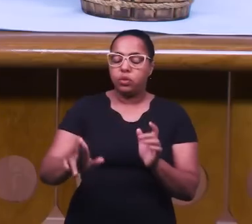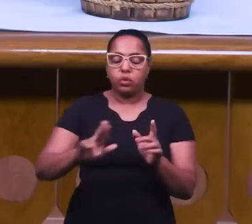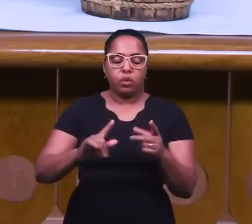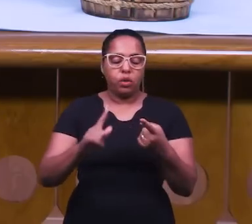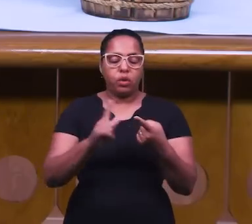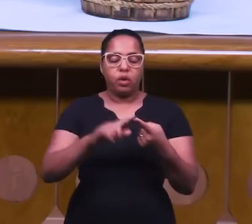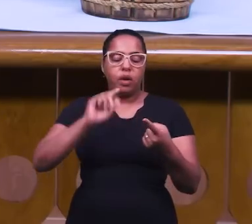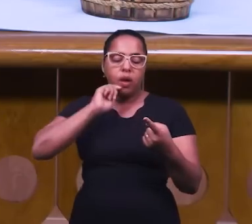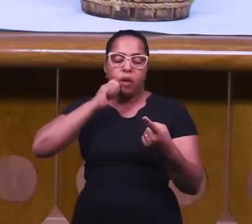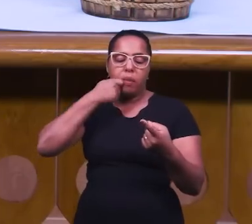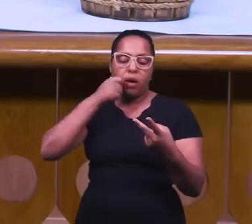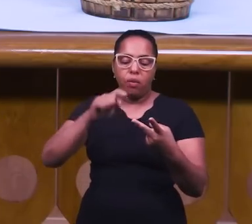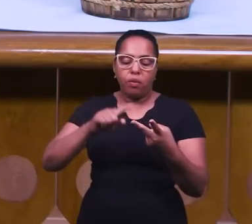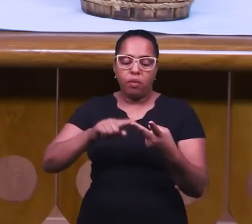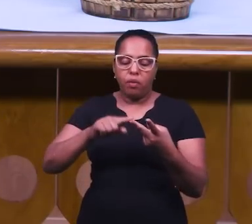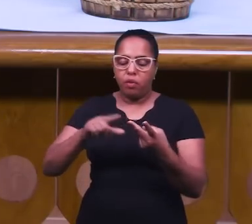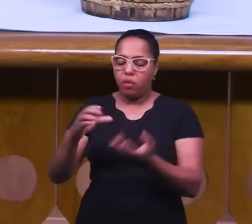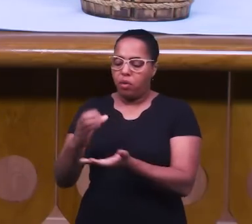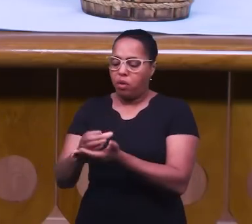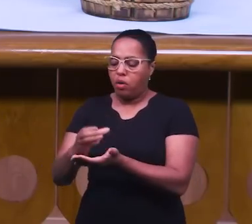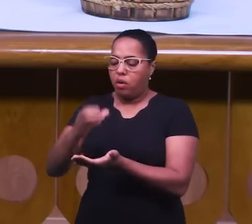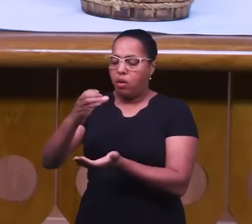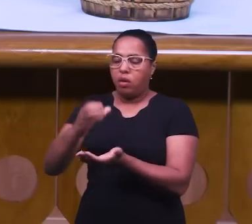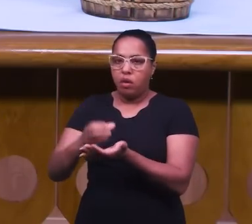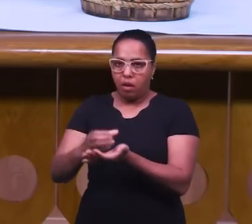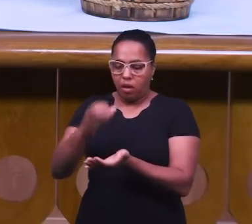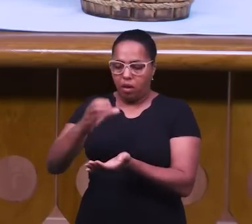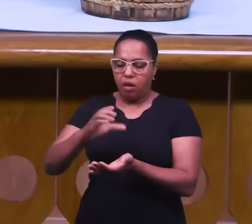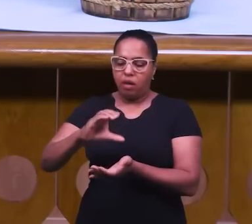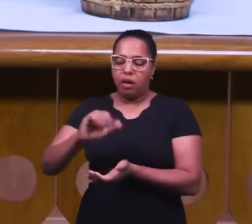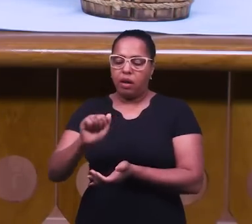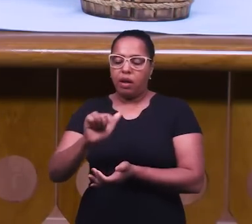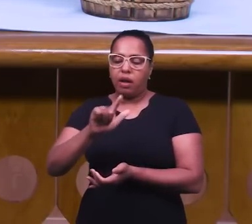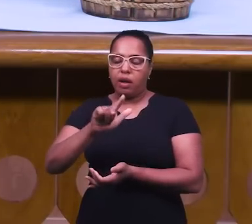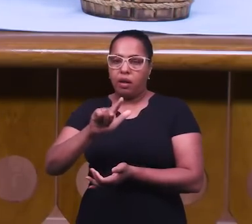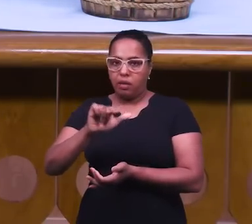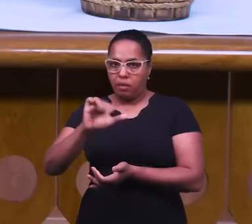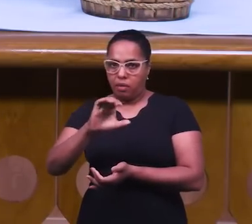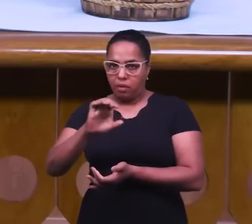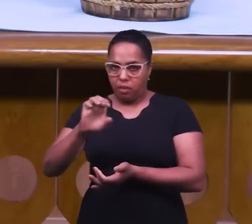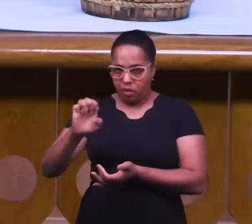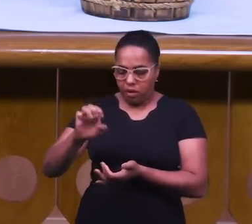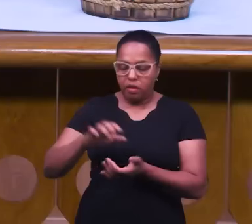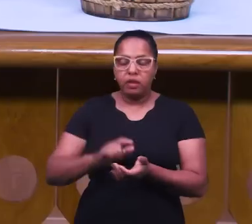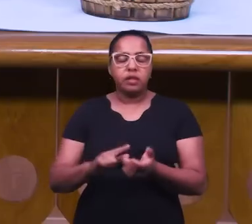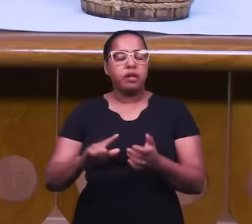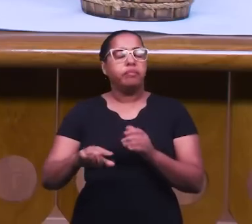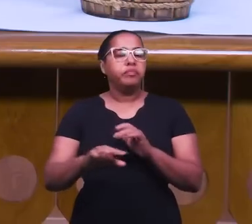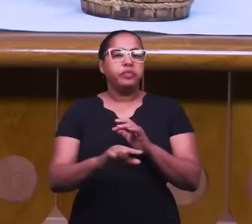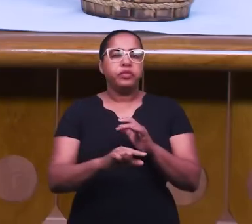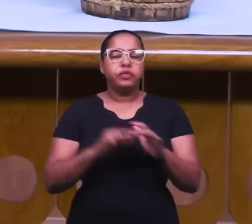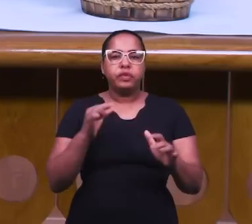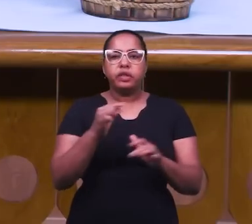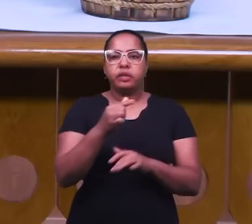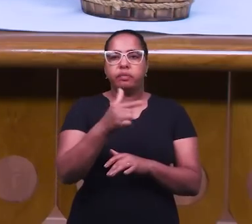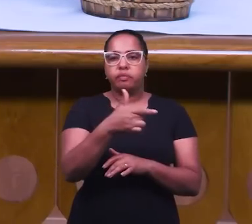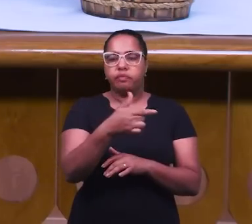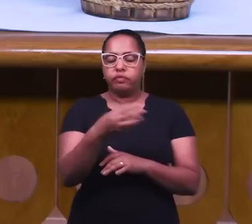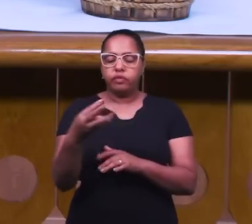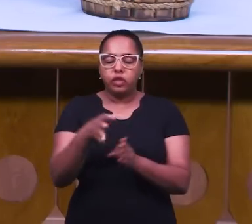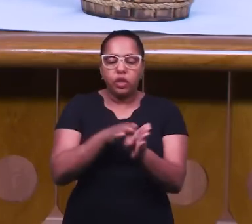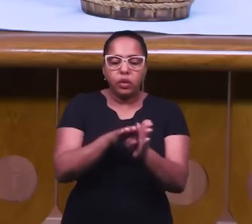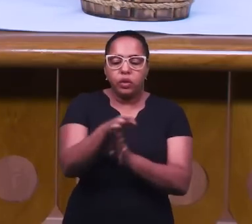palavra pão e a palavra cálice. Ele está naturalmente nessa expressão, desde o versículo 23,